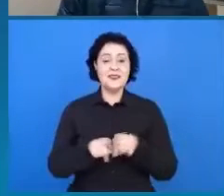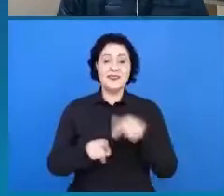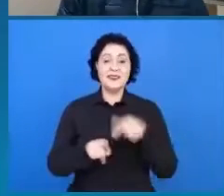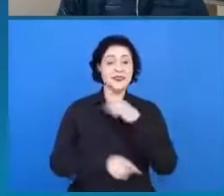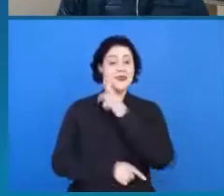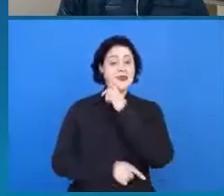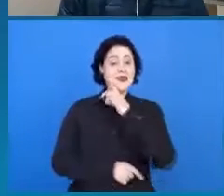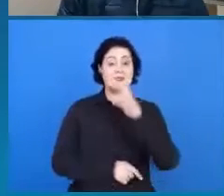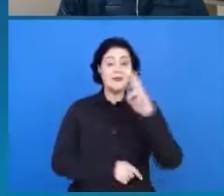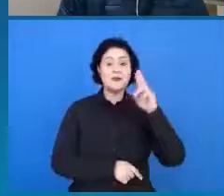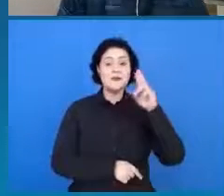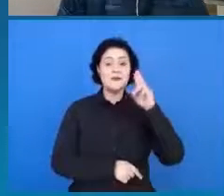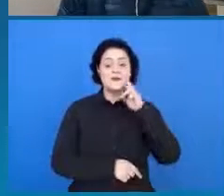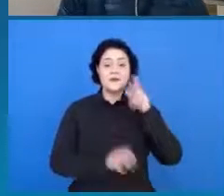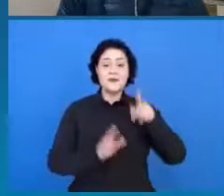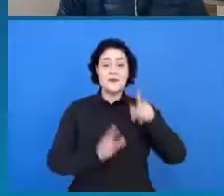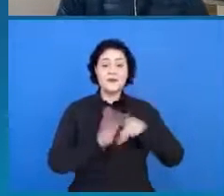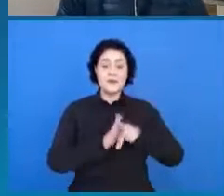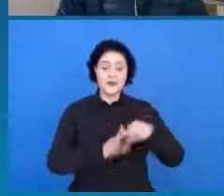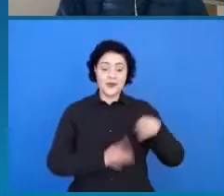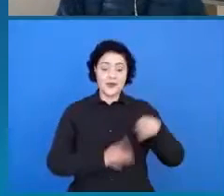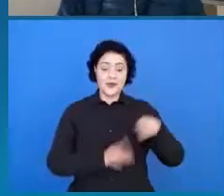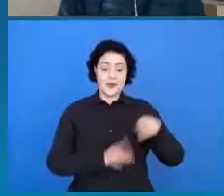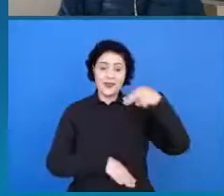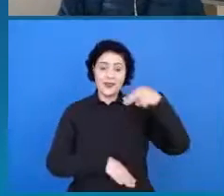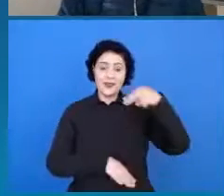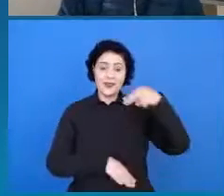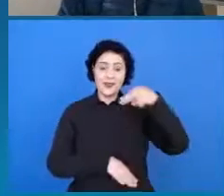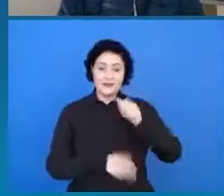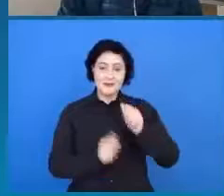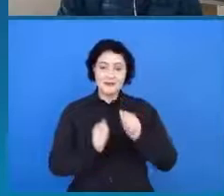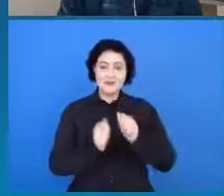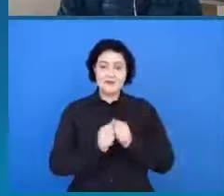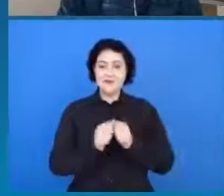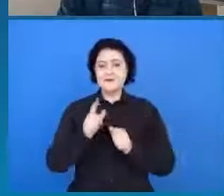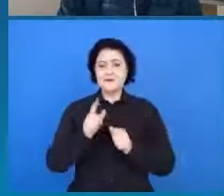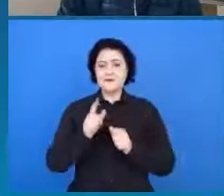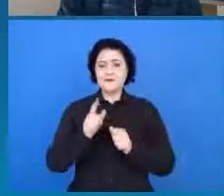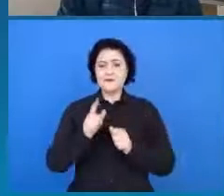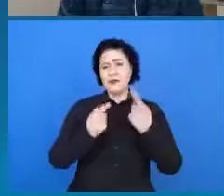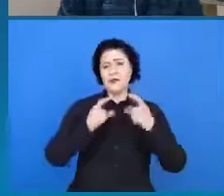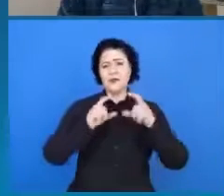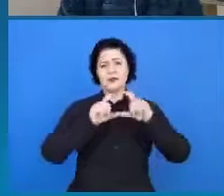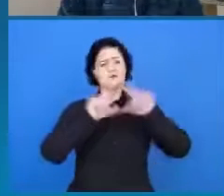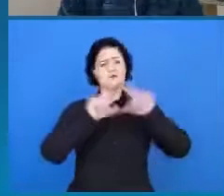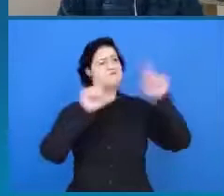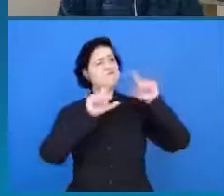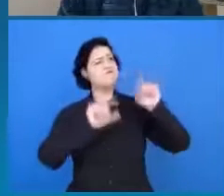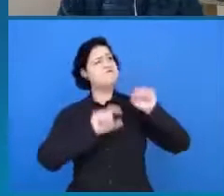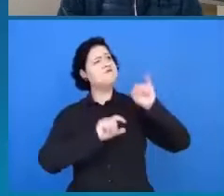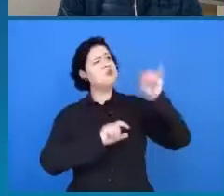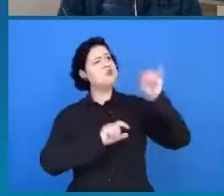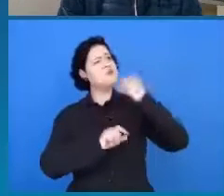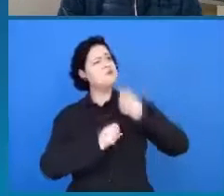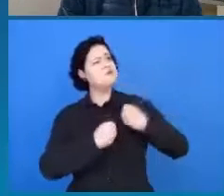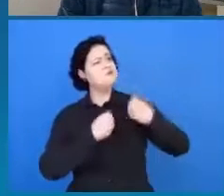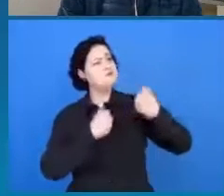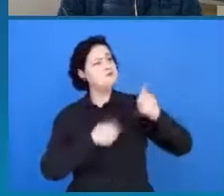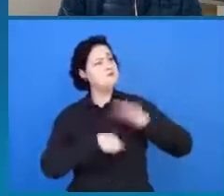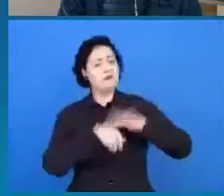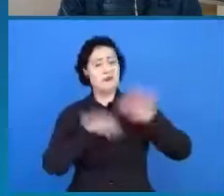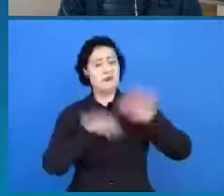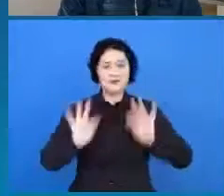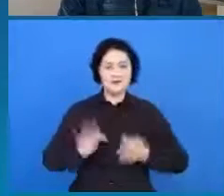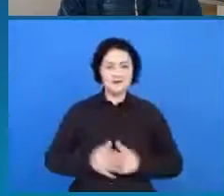no restaurante e saindo do restaurante com meu neto e tinha algo escrito lá fora assim quando você come bem e você fica mais